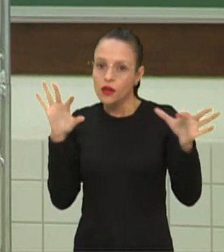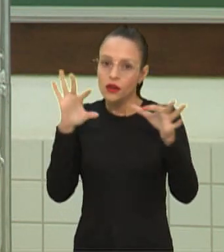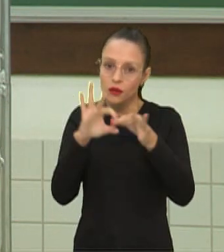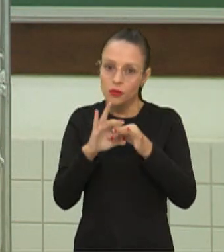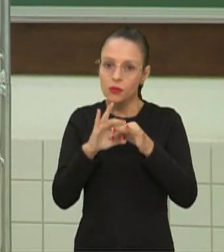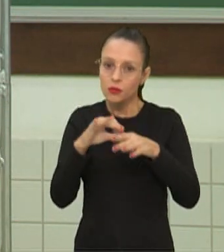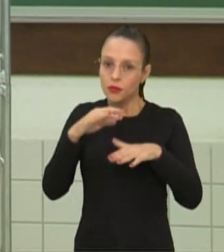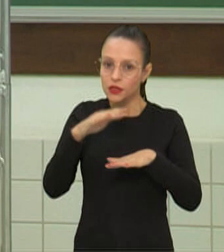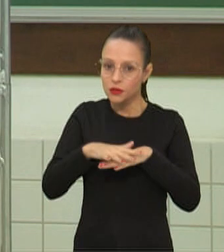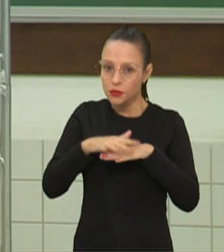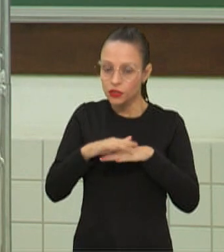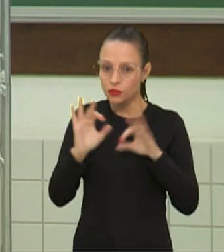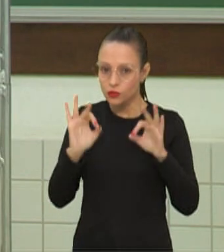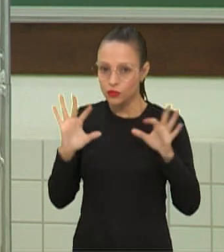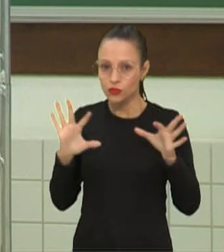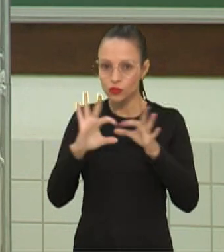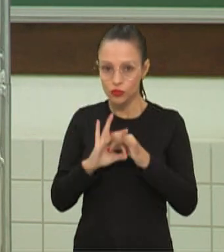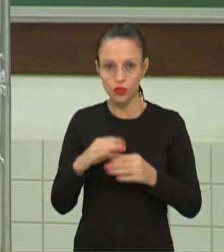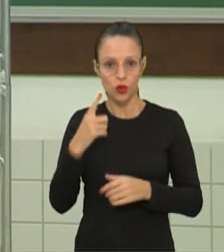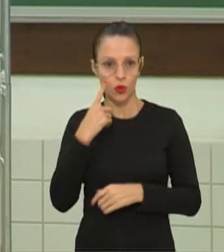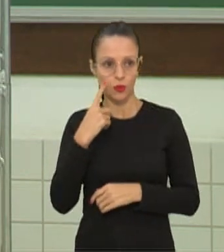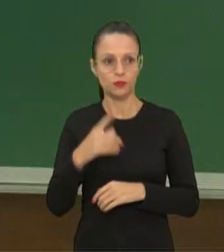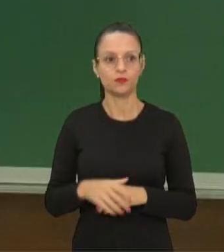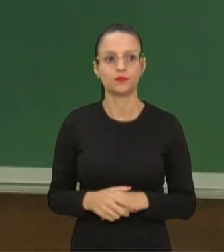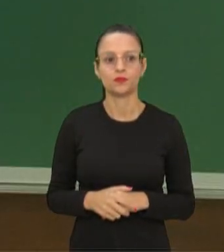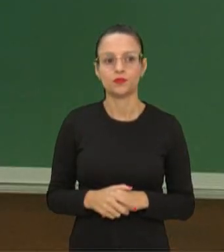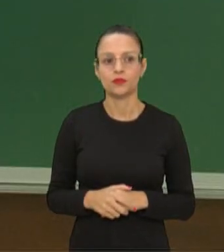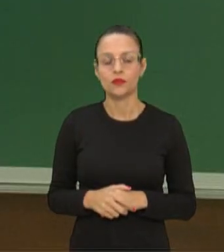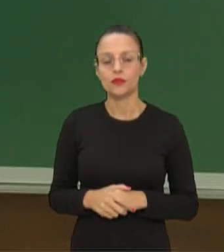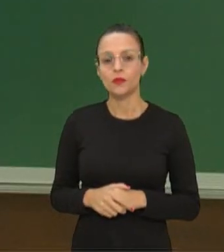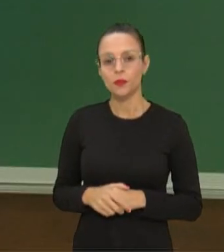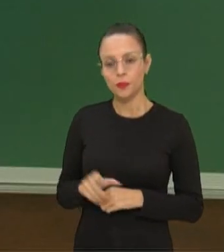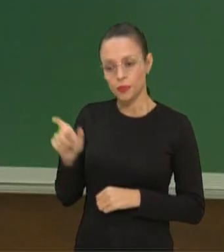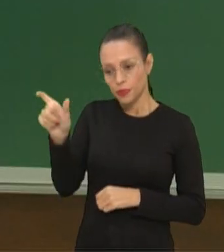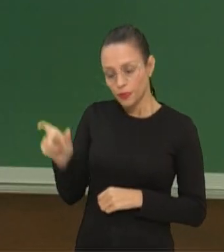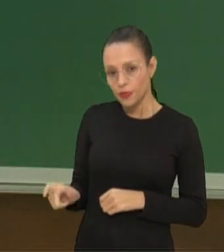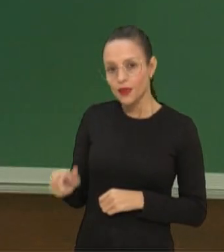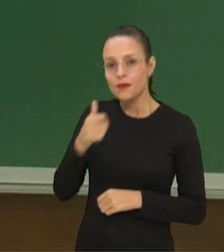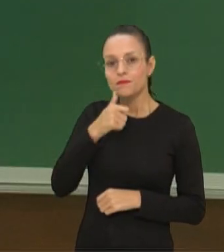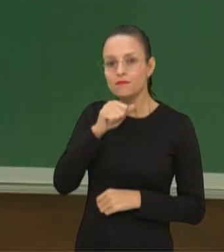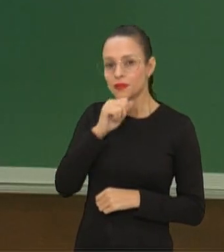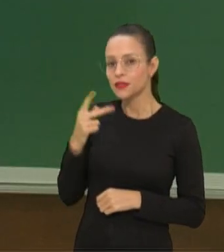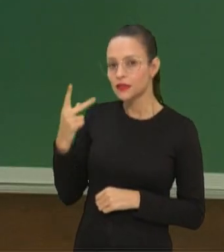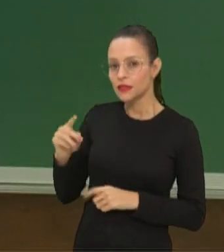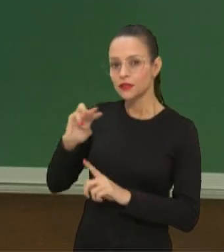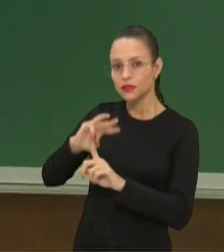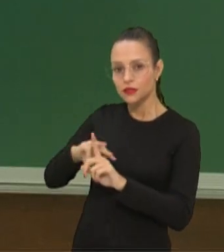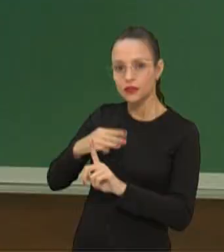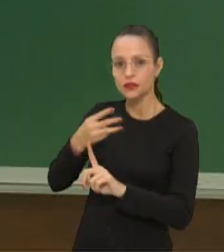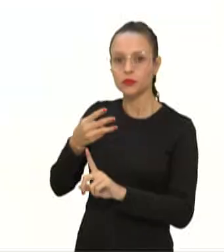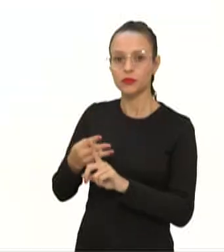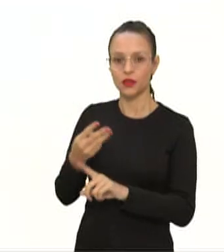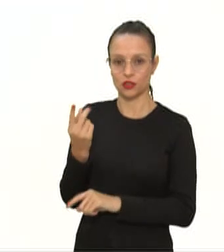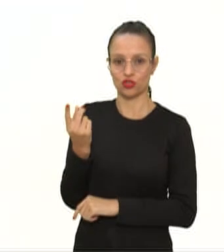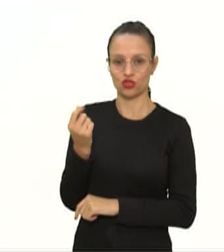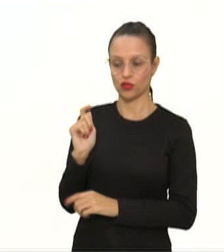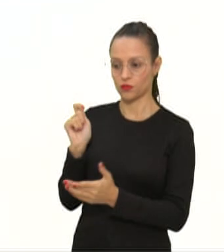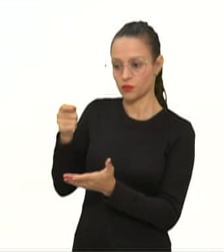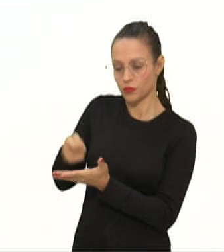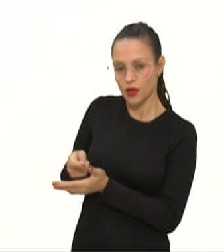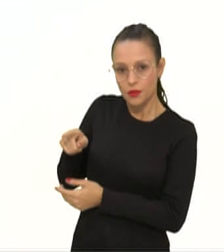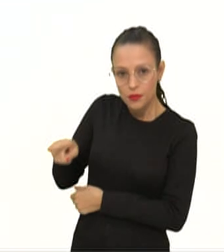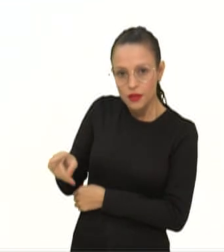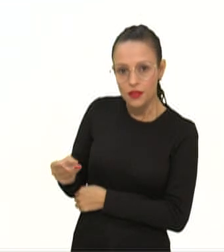sentença matemática correspondente àquele problema. Vamos ler juntos? Se a mãe de Paulo triplicar o valor pago de sua mesada